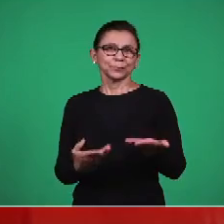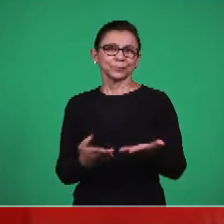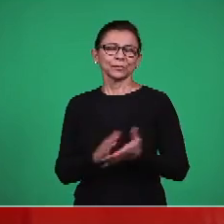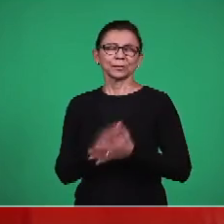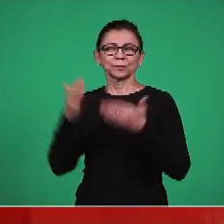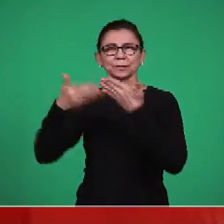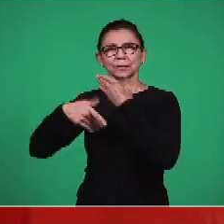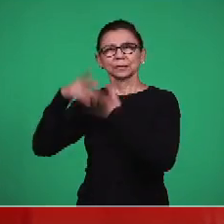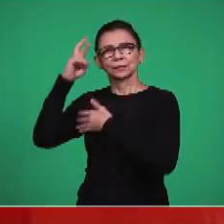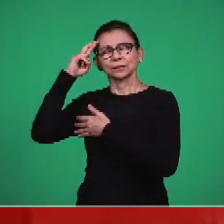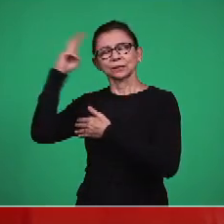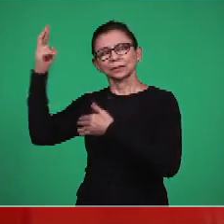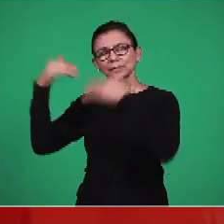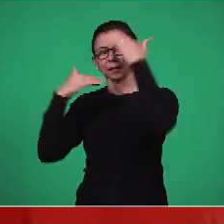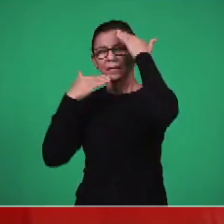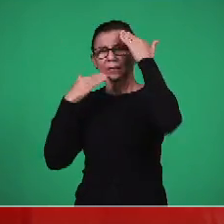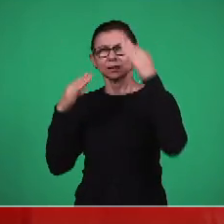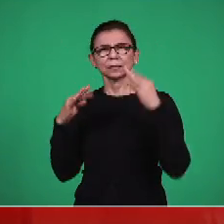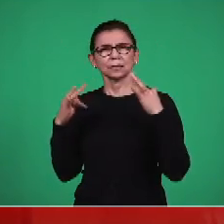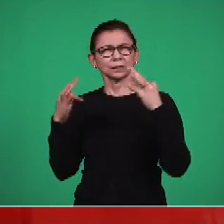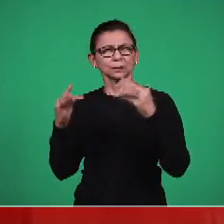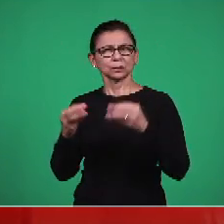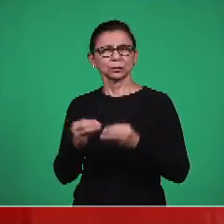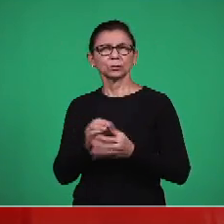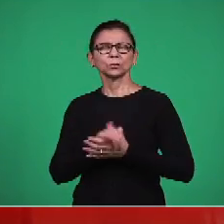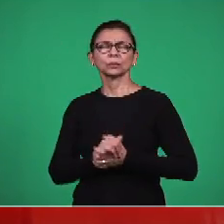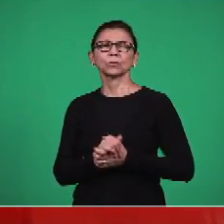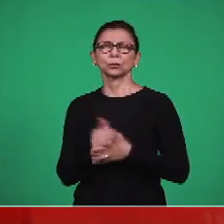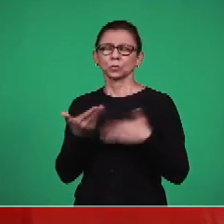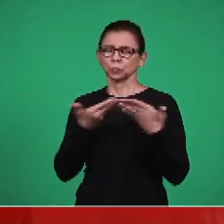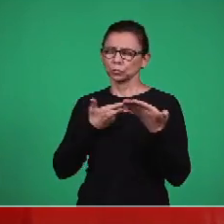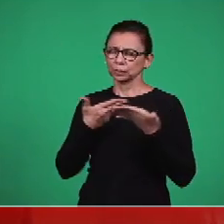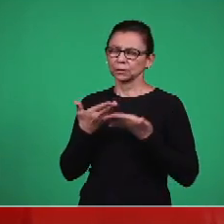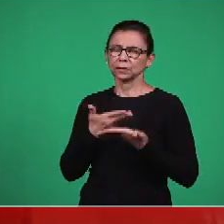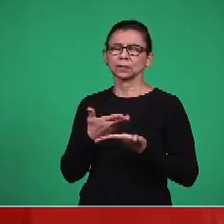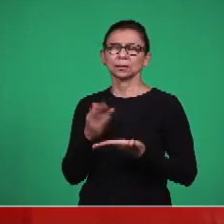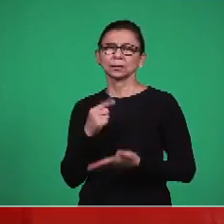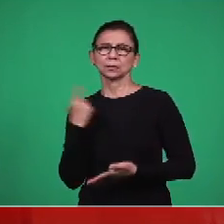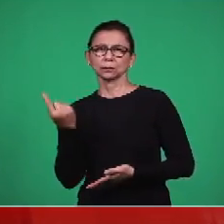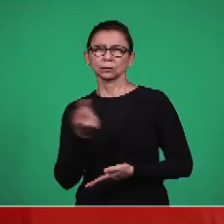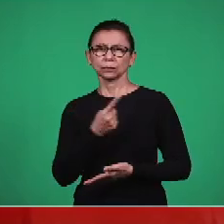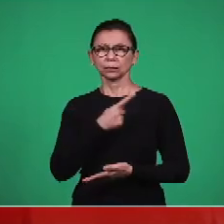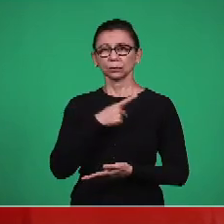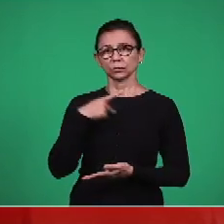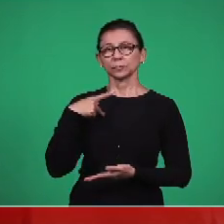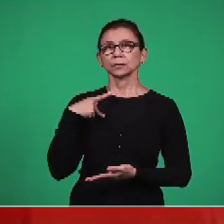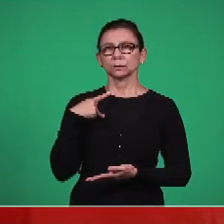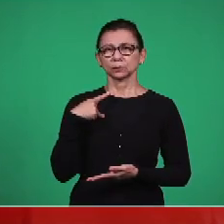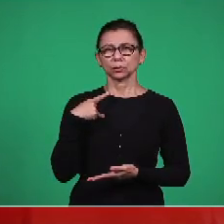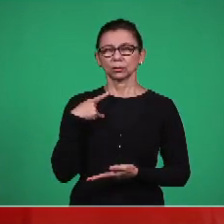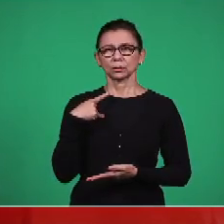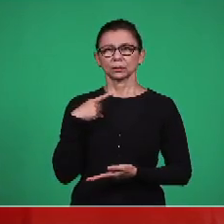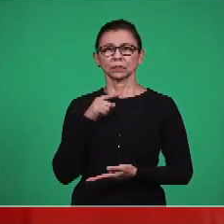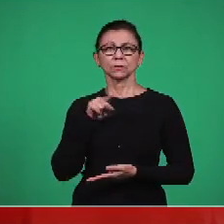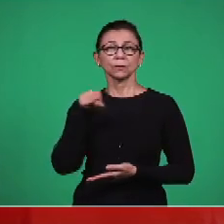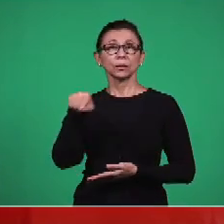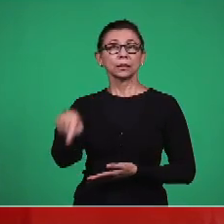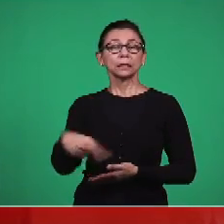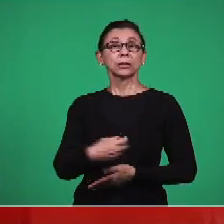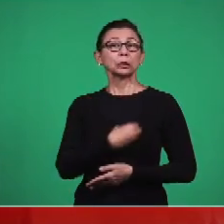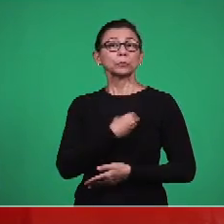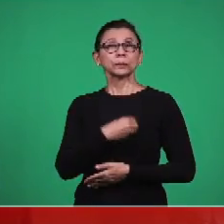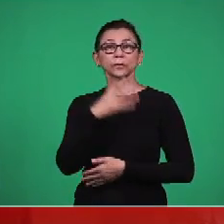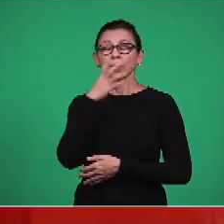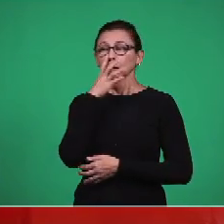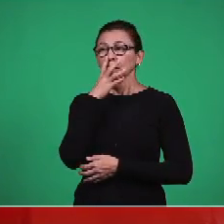Eu agradeço toda a atenção que foi dada aos nossos pastores que ali estiveram e ficaram impressionados com a forma como